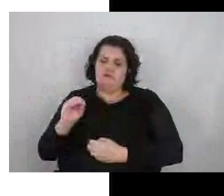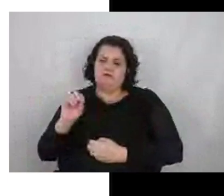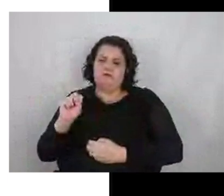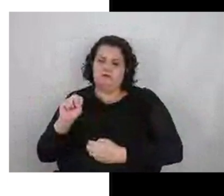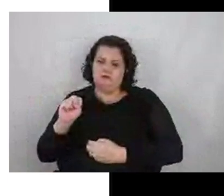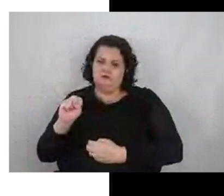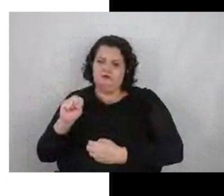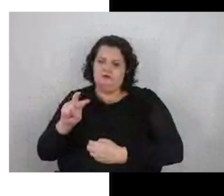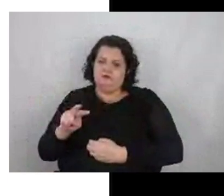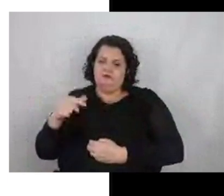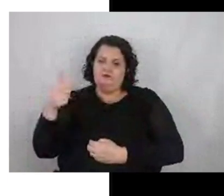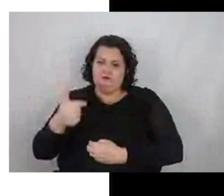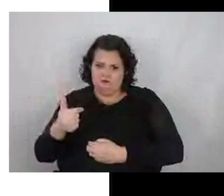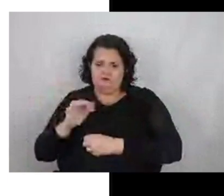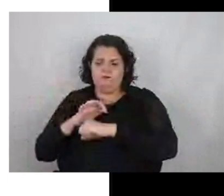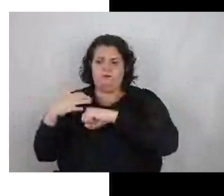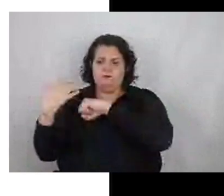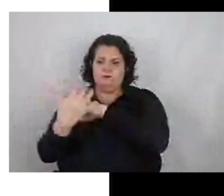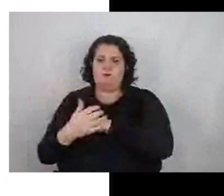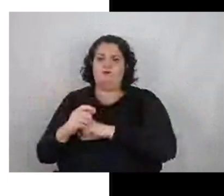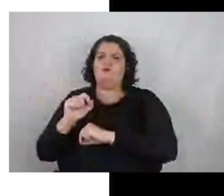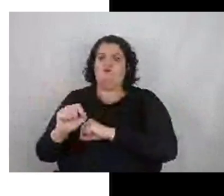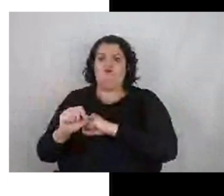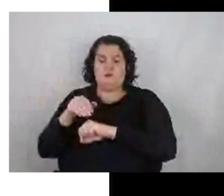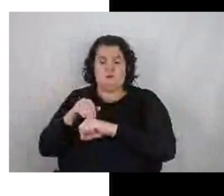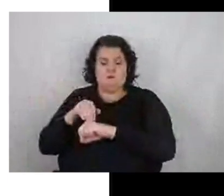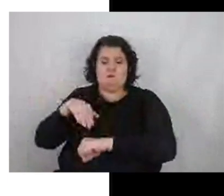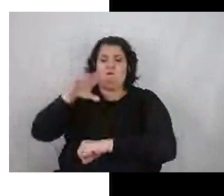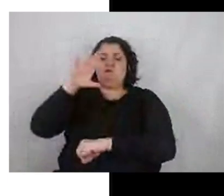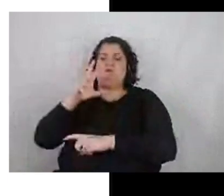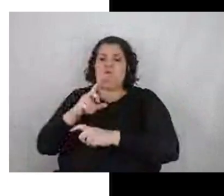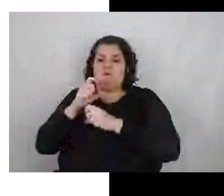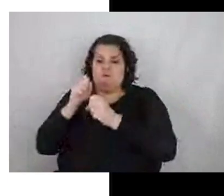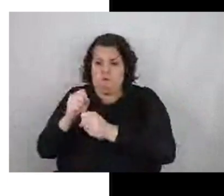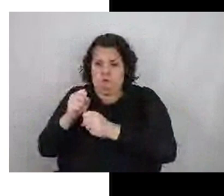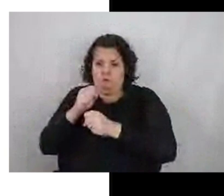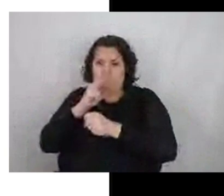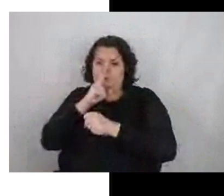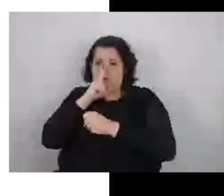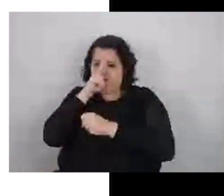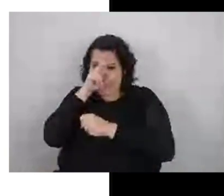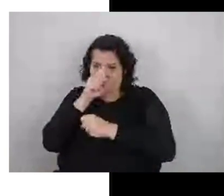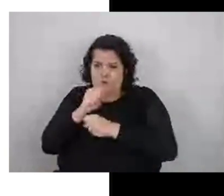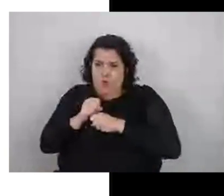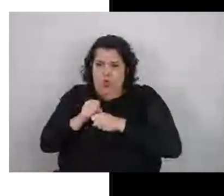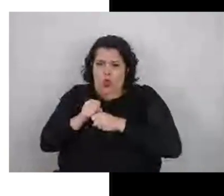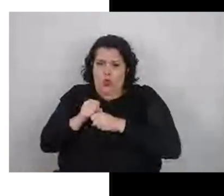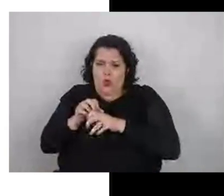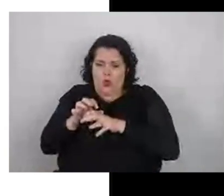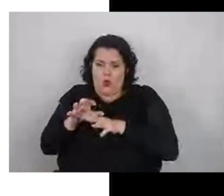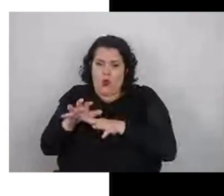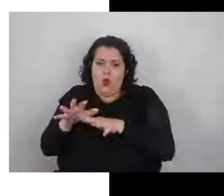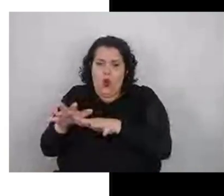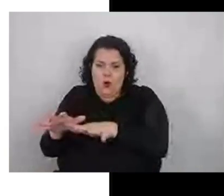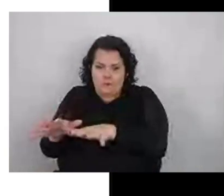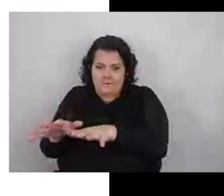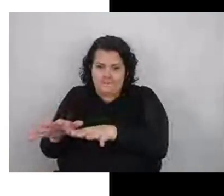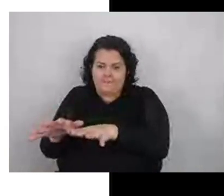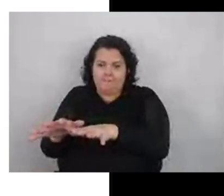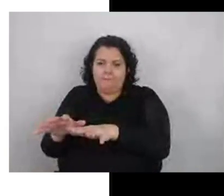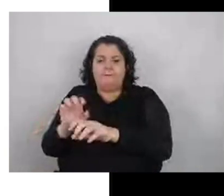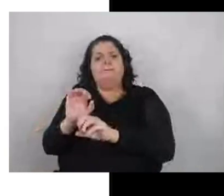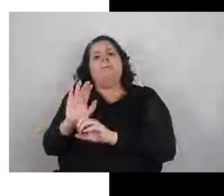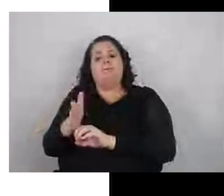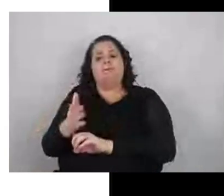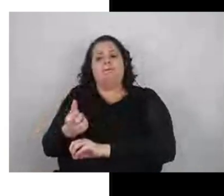potencial infectante bem maior do que o SARS-CoV em 2002, já respondendo quase 600 mil